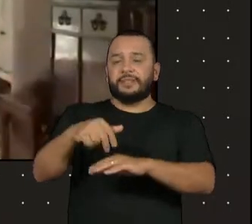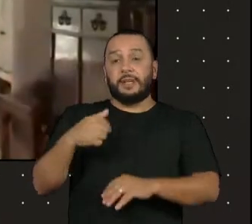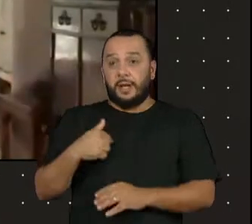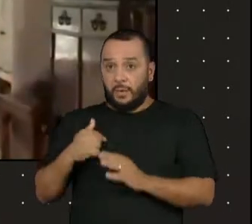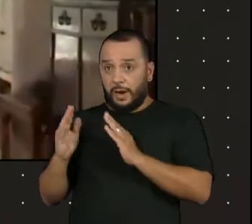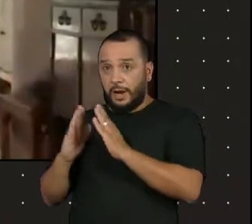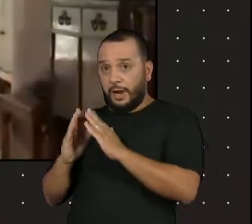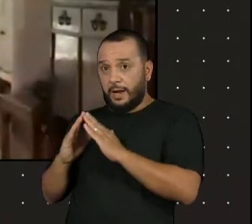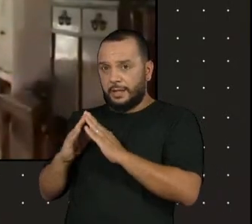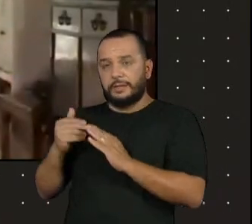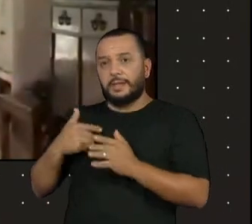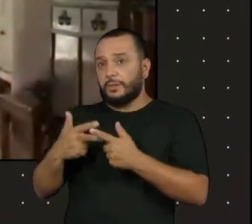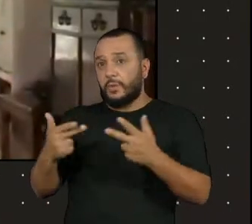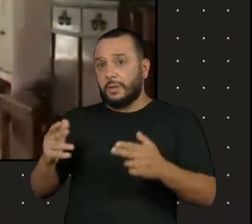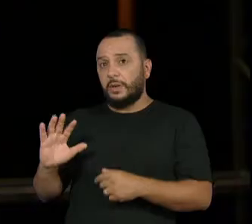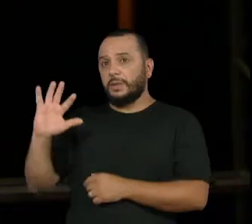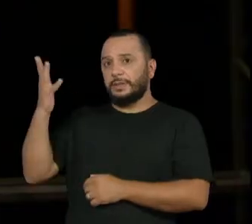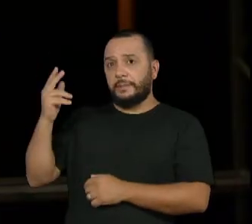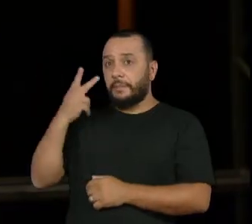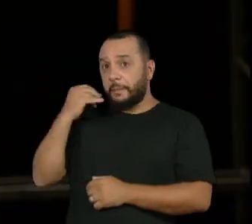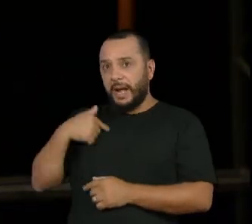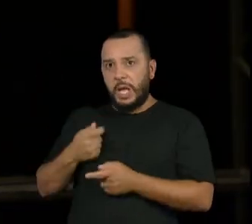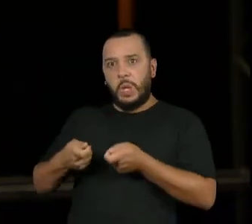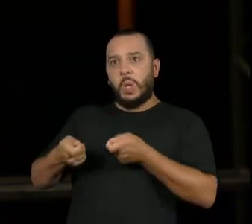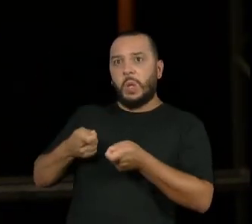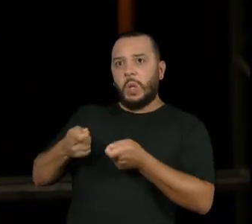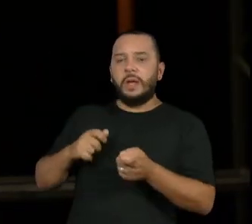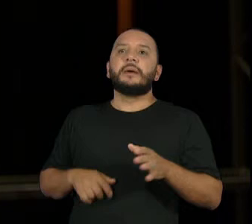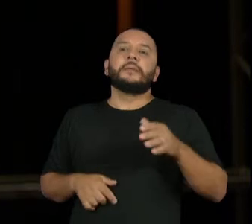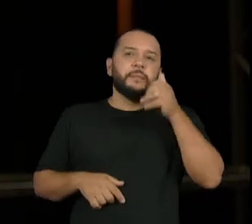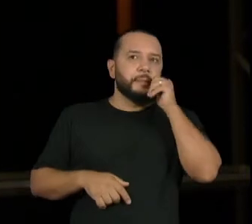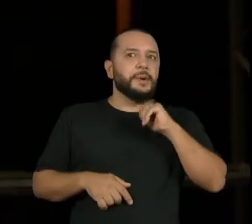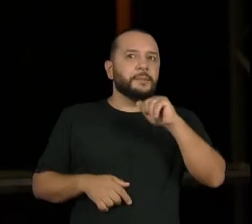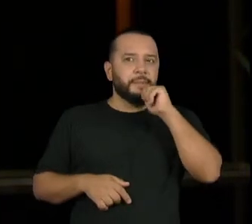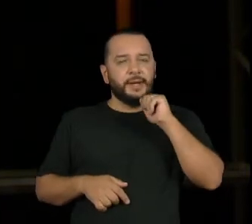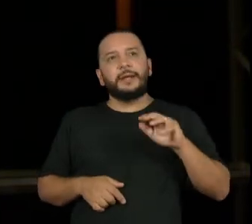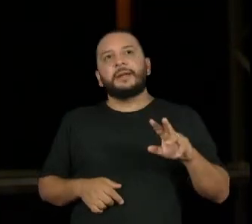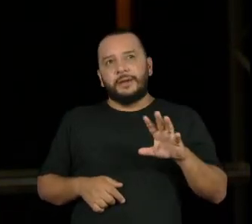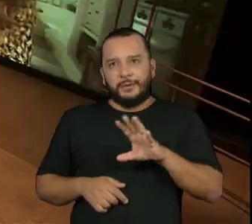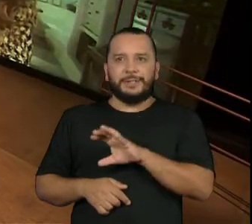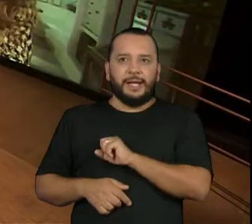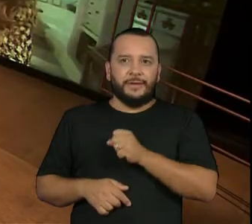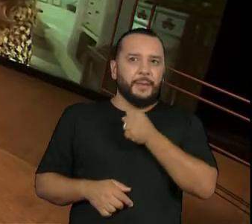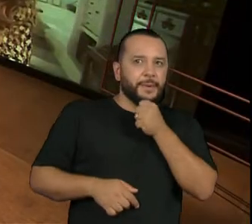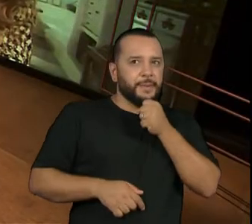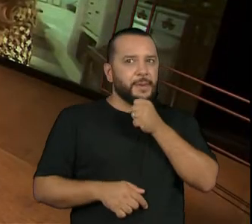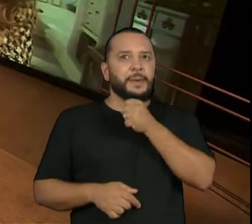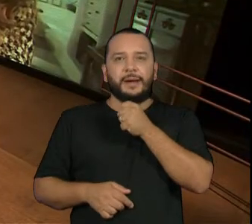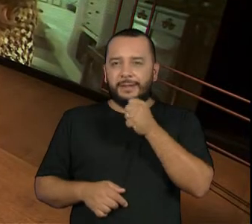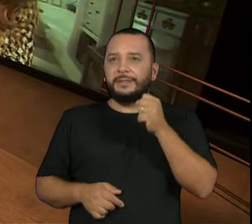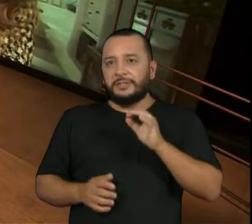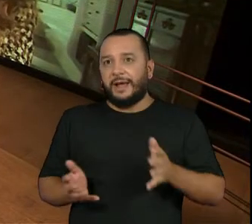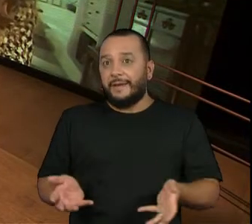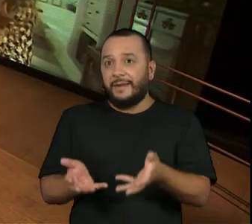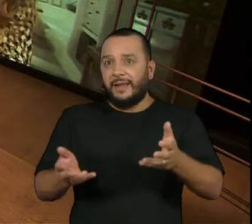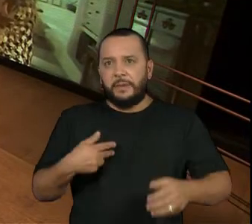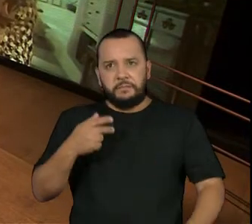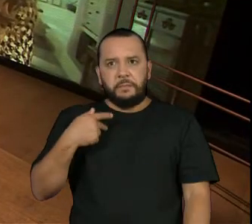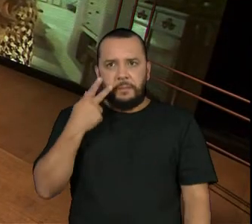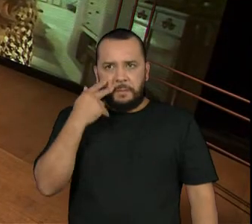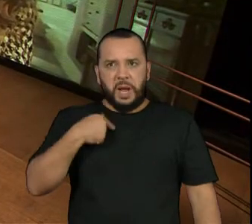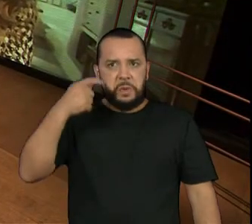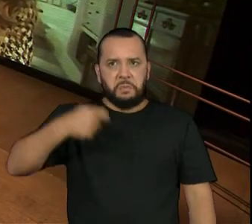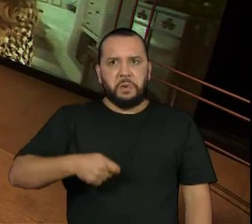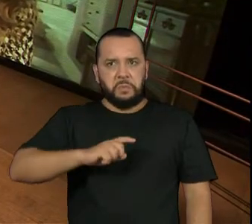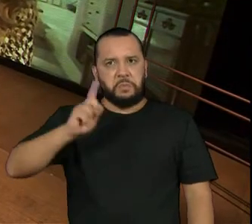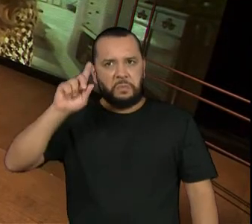meu pai segurava um pouco as rédeas, né? Minha mãe minha mãe gostava de cantar, achava aquilo interessante, mas meu pai muito severo e tudo.